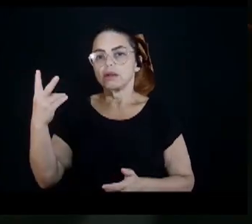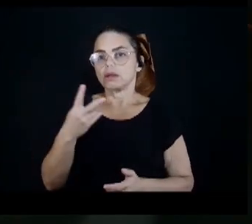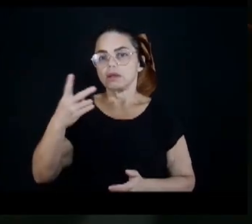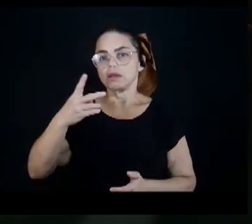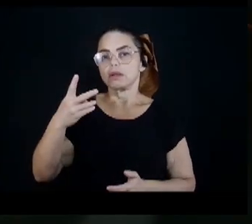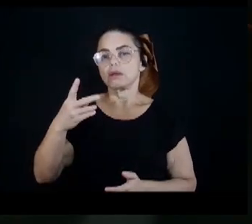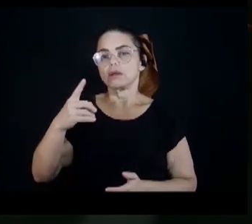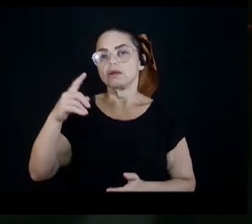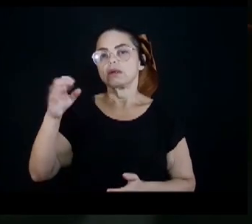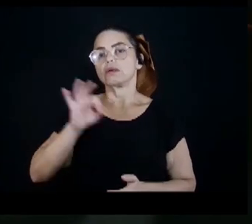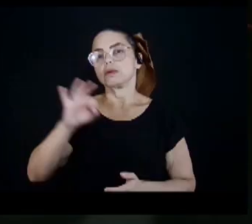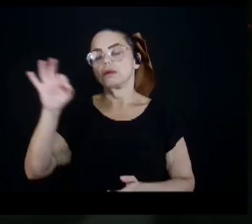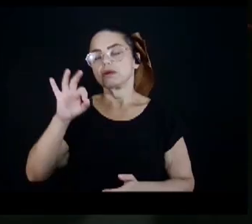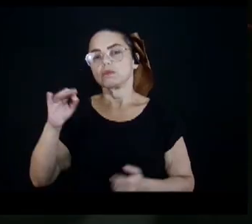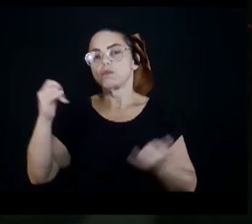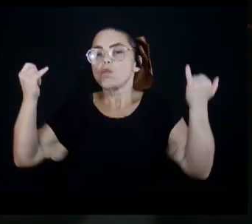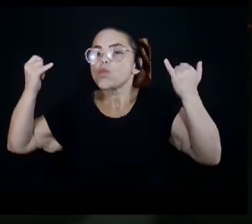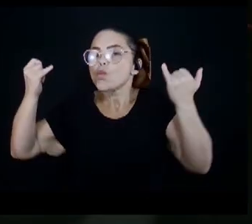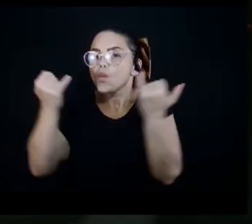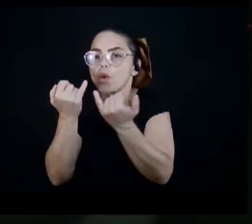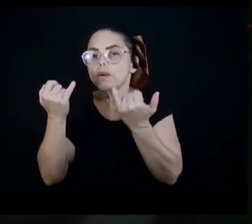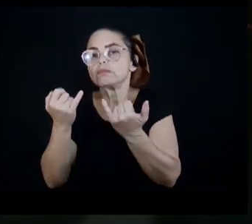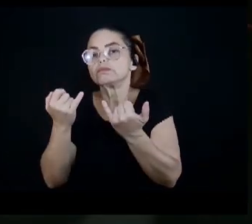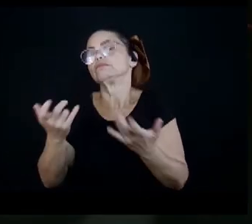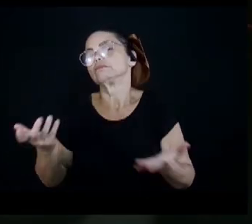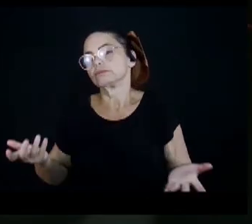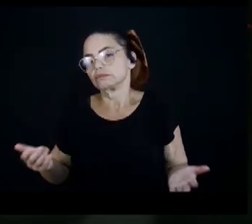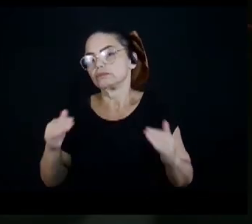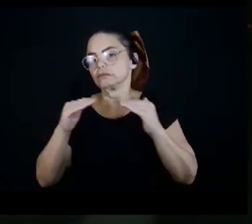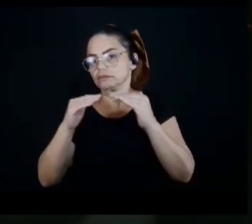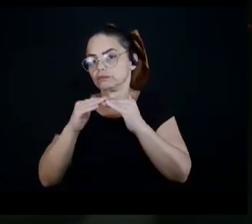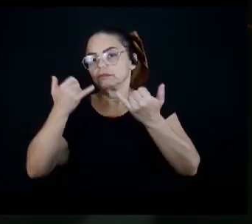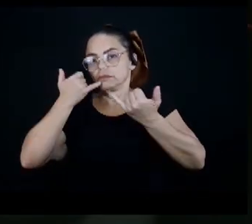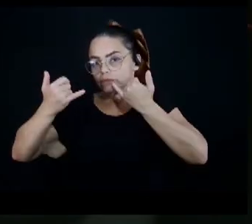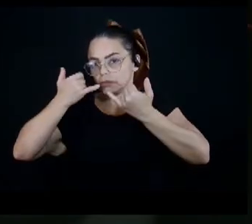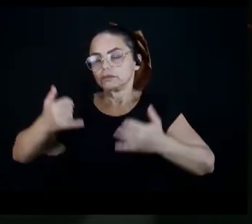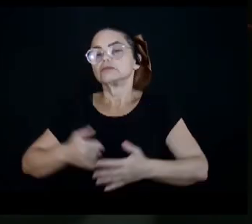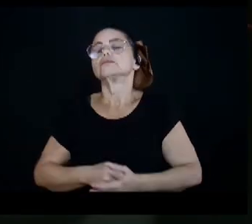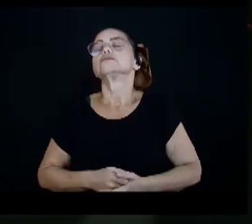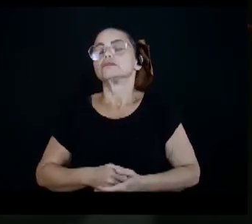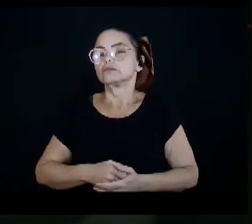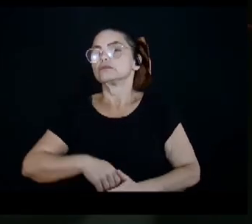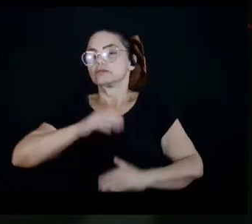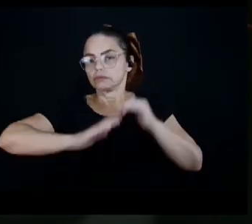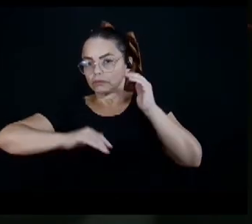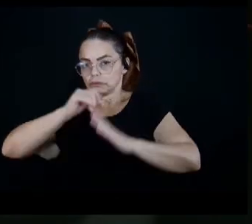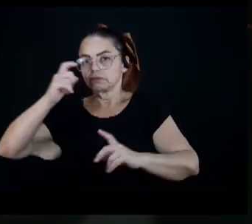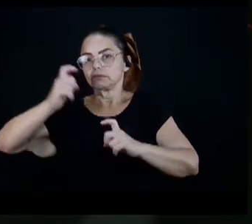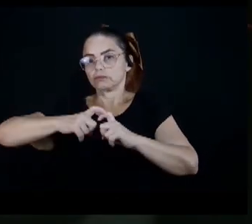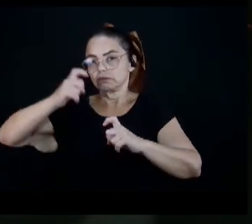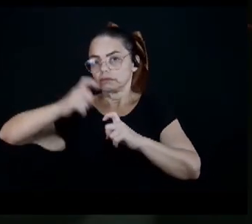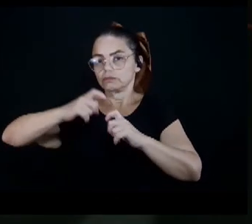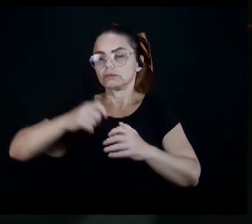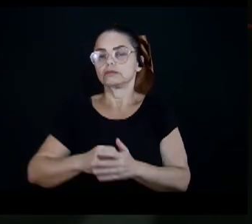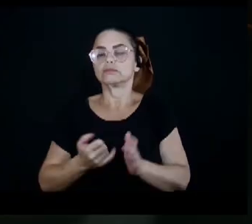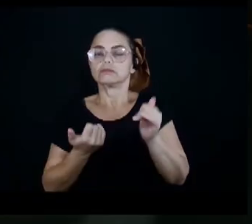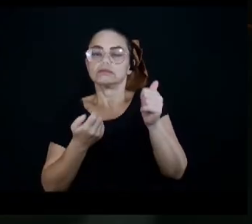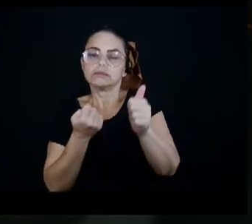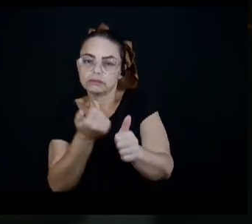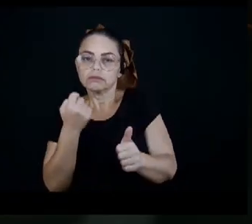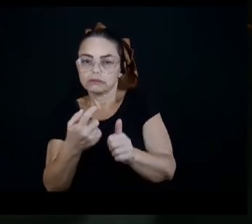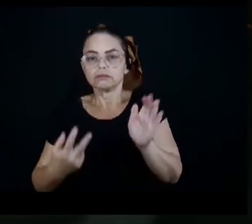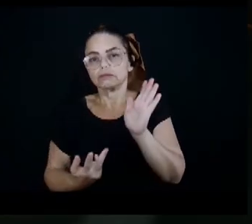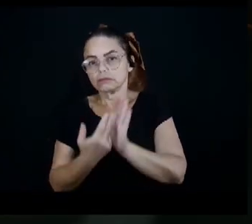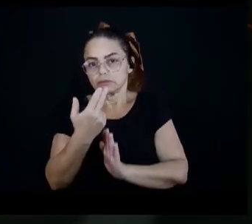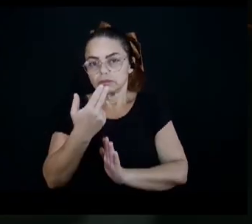de peso. Isso, de acordo com informações aí de especialistas, é próximo à cirurgia bariátrica, que gira em torno de